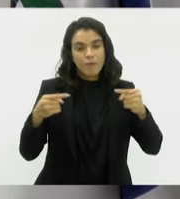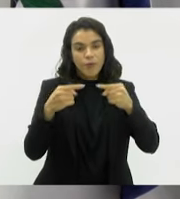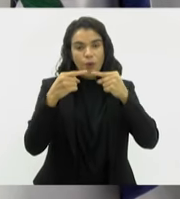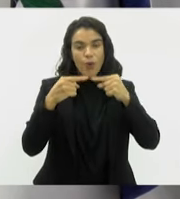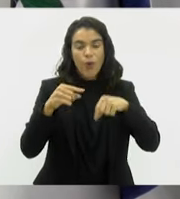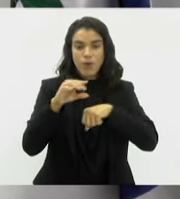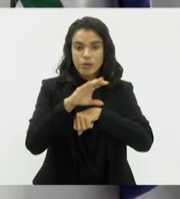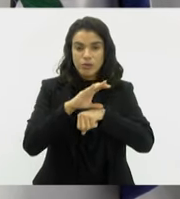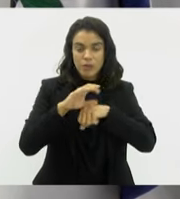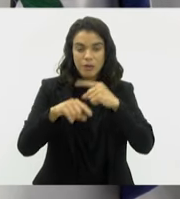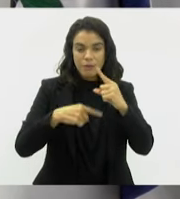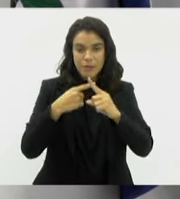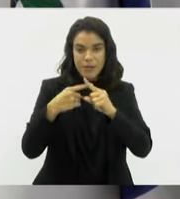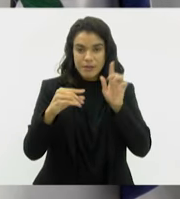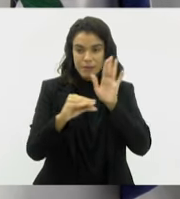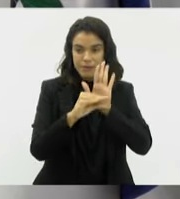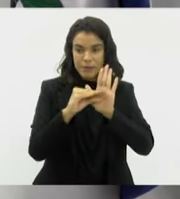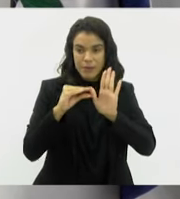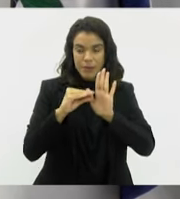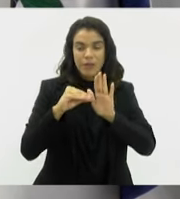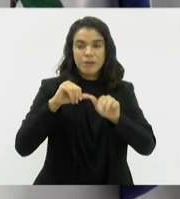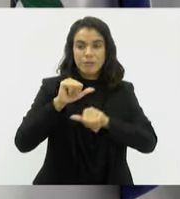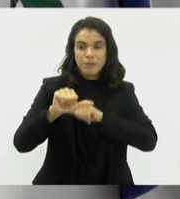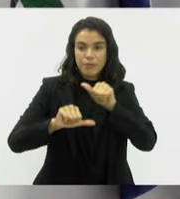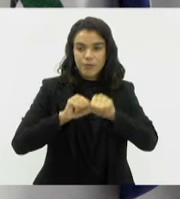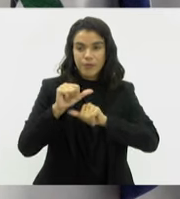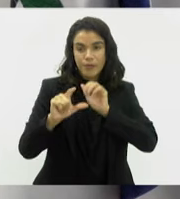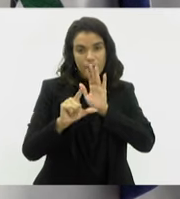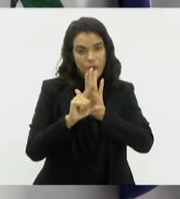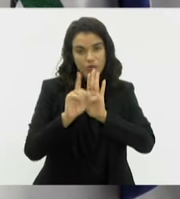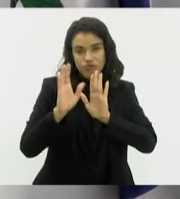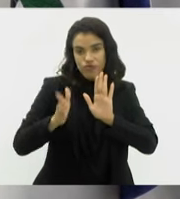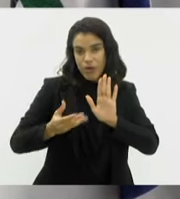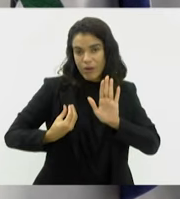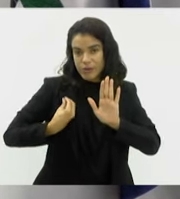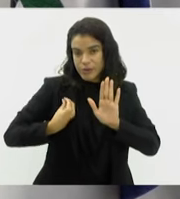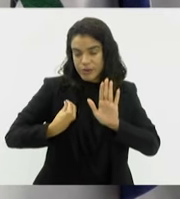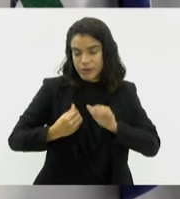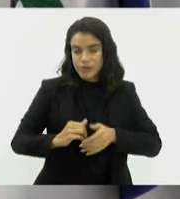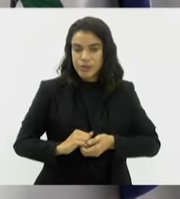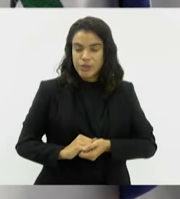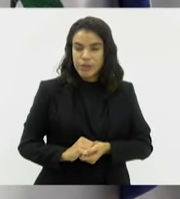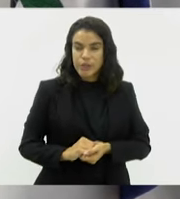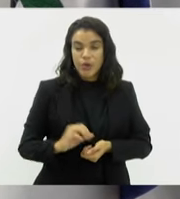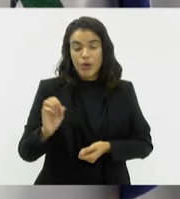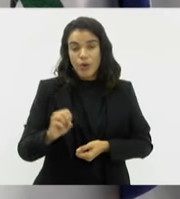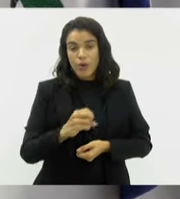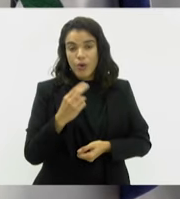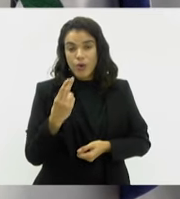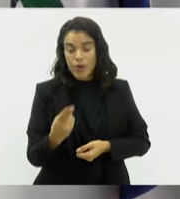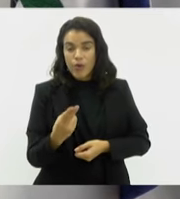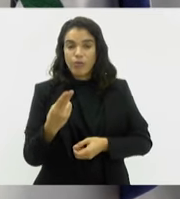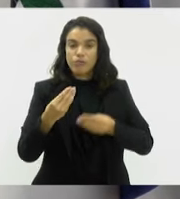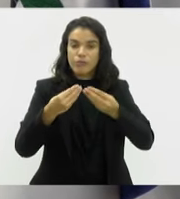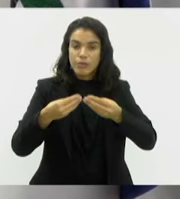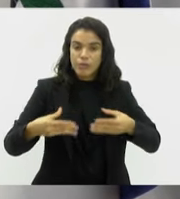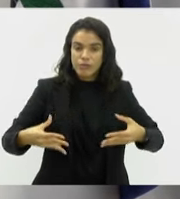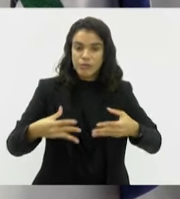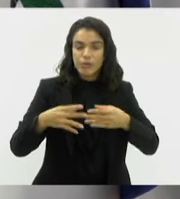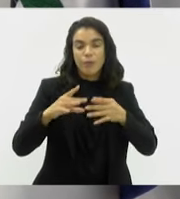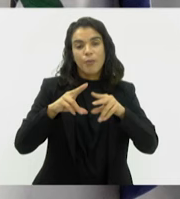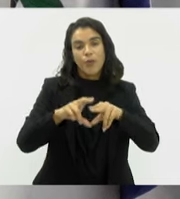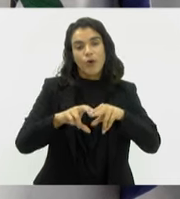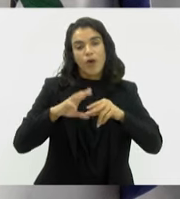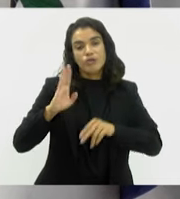emenda para alterar a lei, que agora é lei, ou pela prejudicabilidade em razão